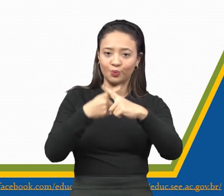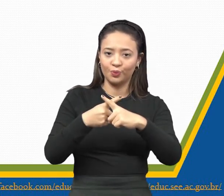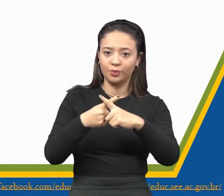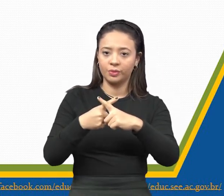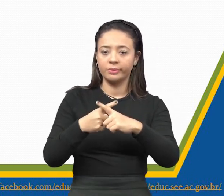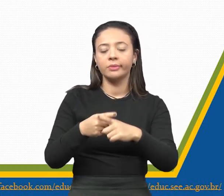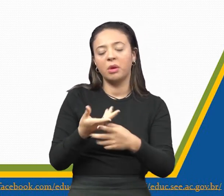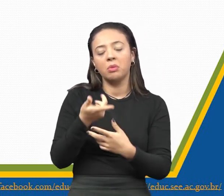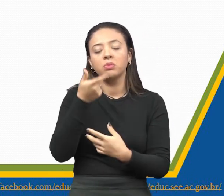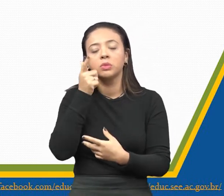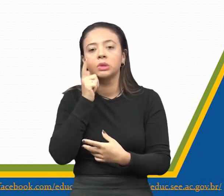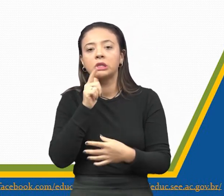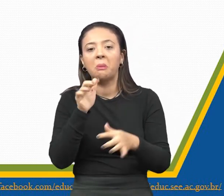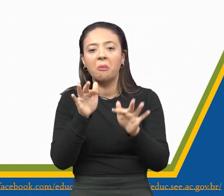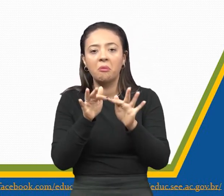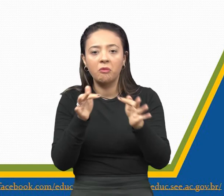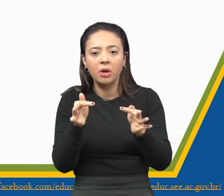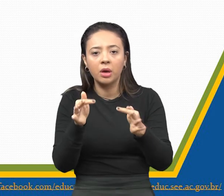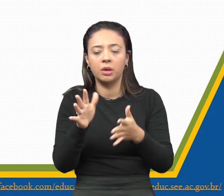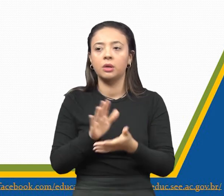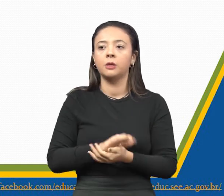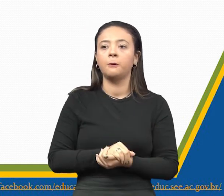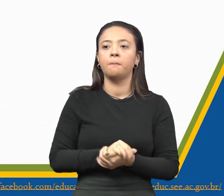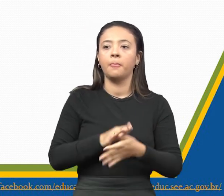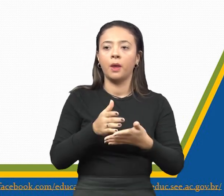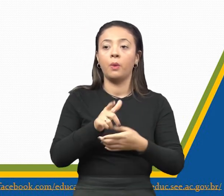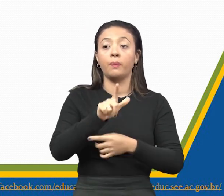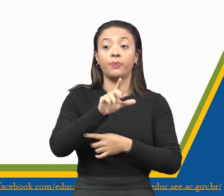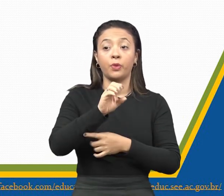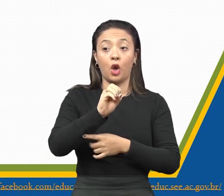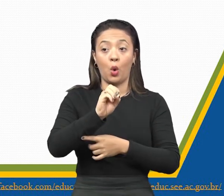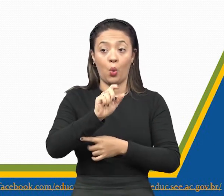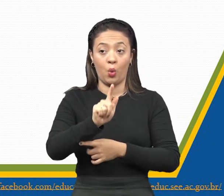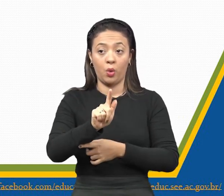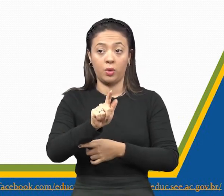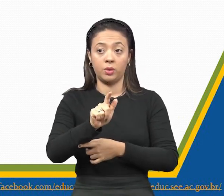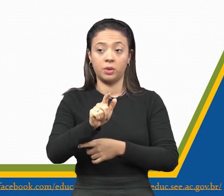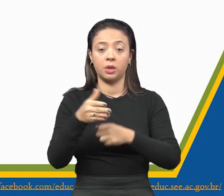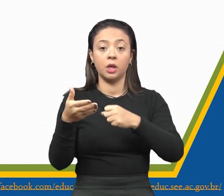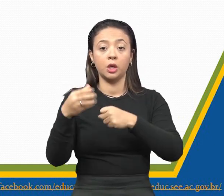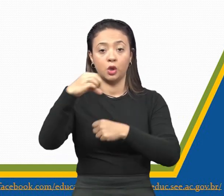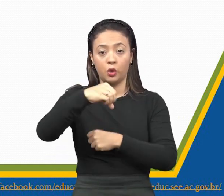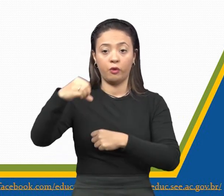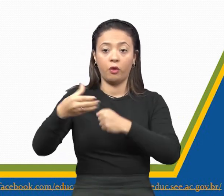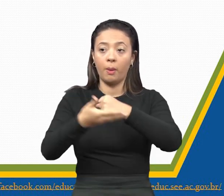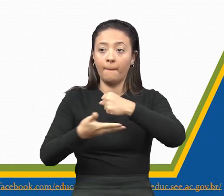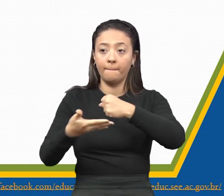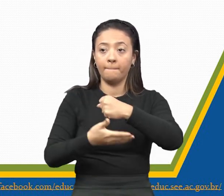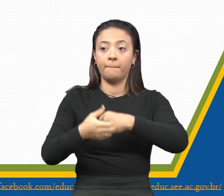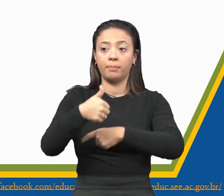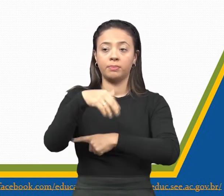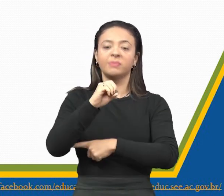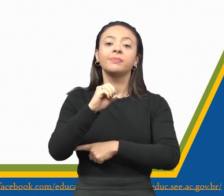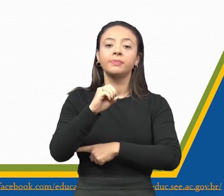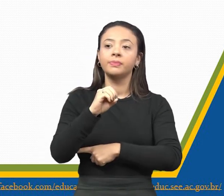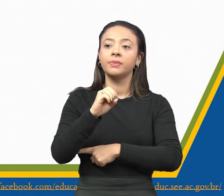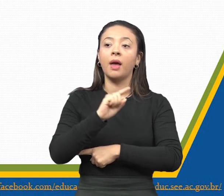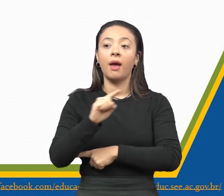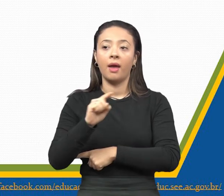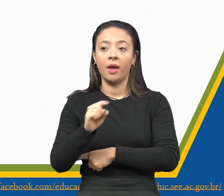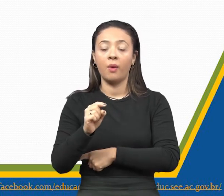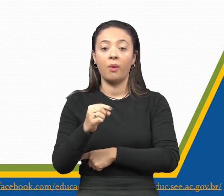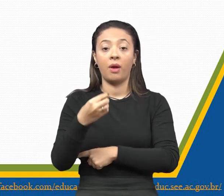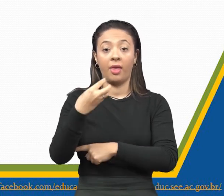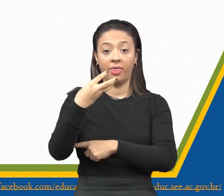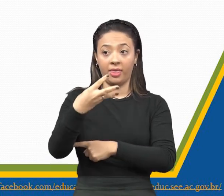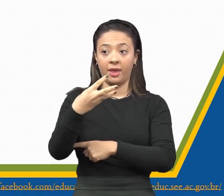minha resolução, beleza? Aplicando esse conceito, então nós vamos ficar com esse resultado aí.